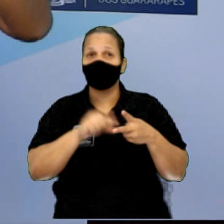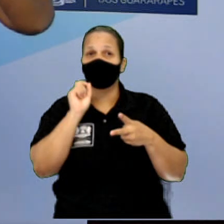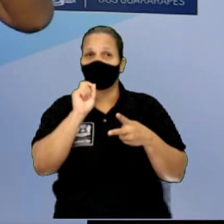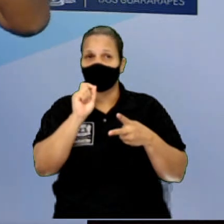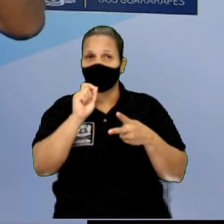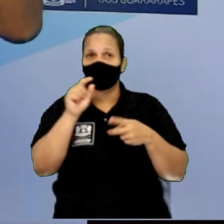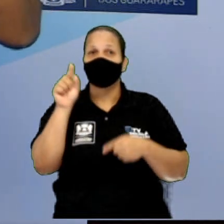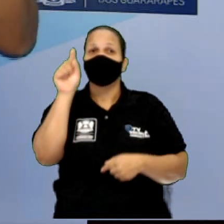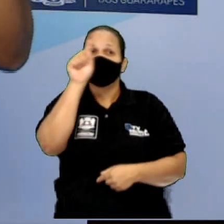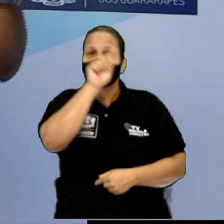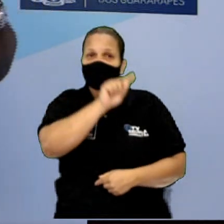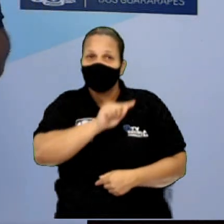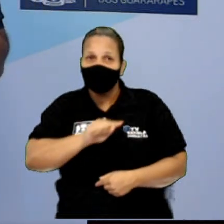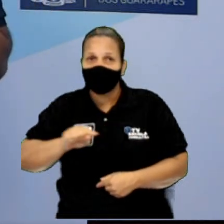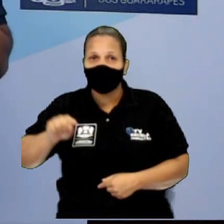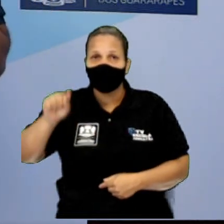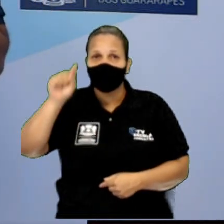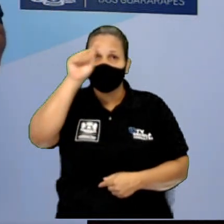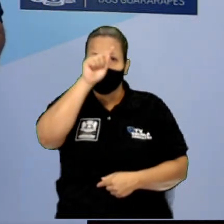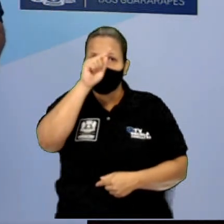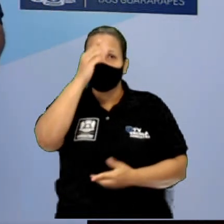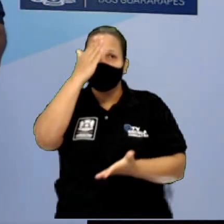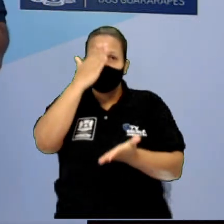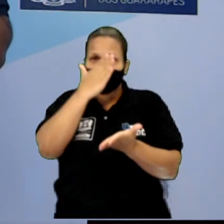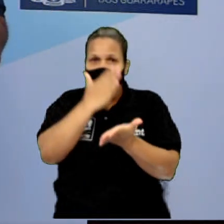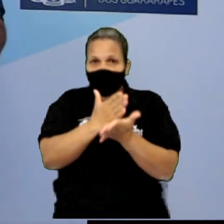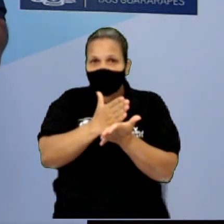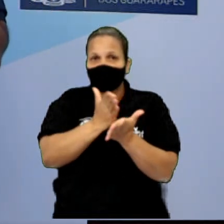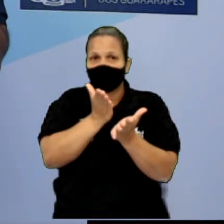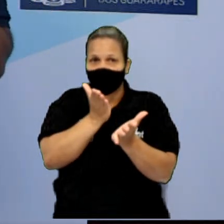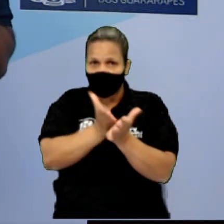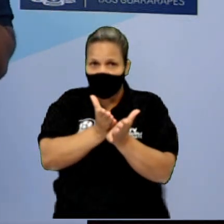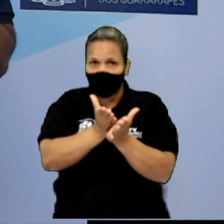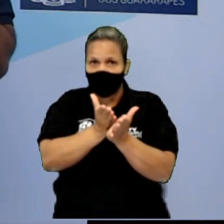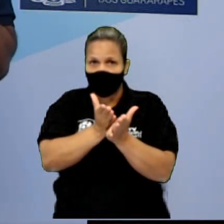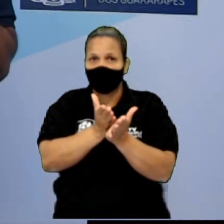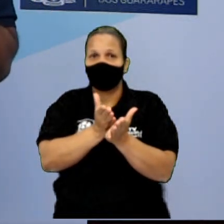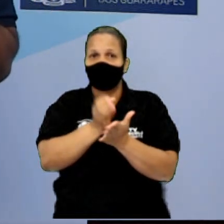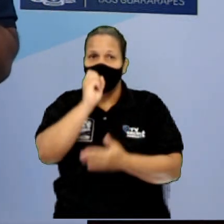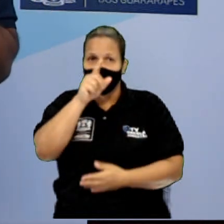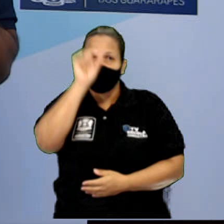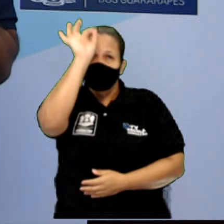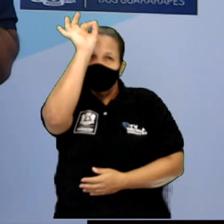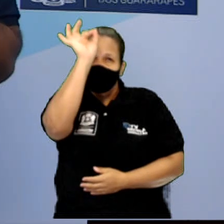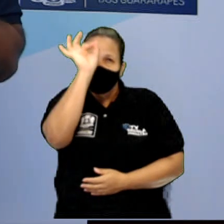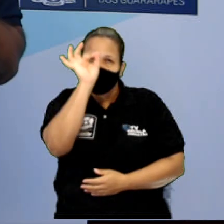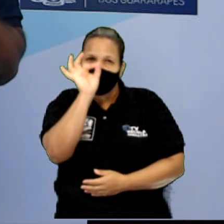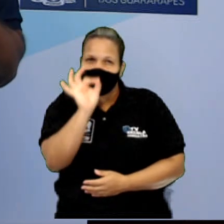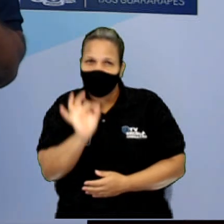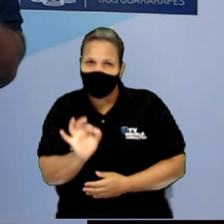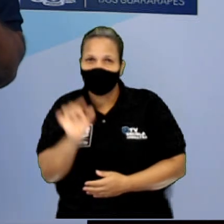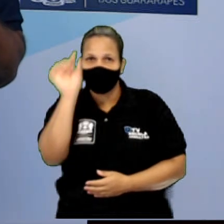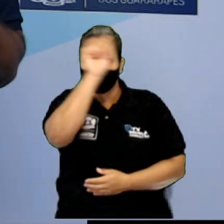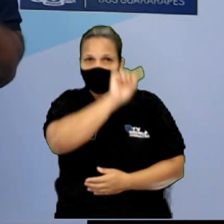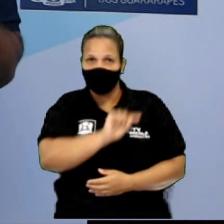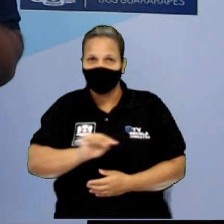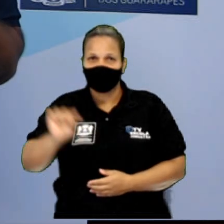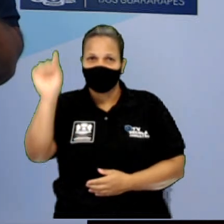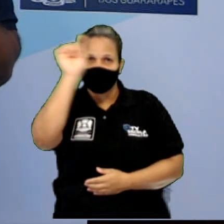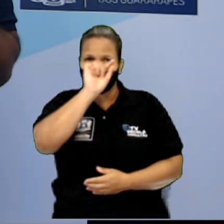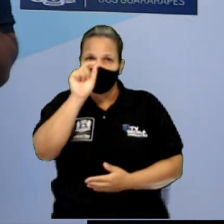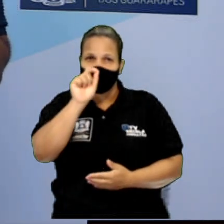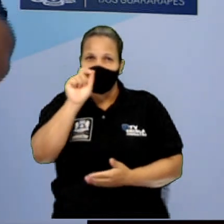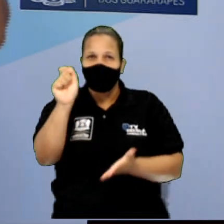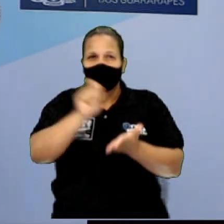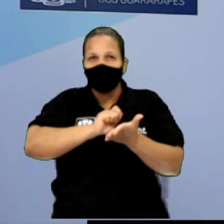para mim, você vai dividir esse primeiro círculo ao meio, na vertical, vai passar uma linha na vertical e vai pintar